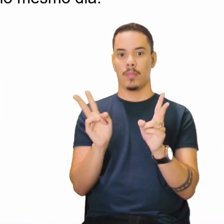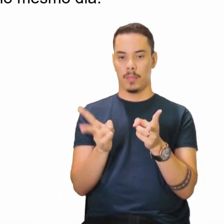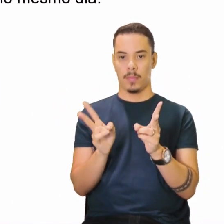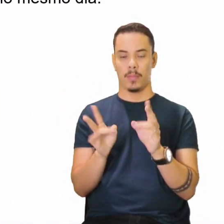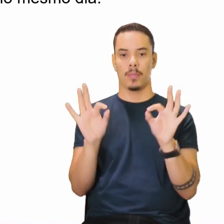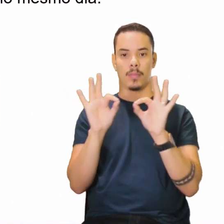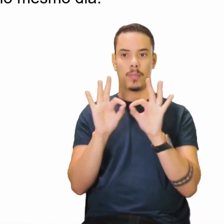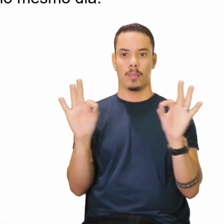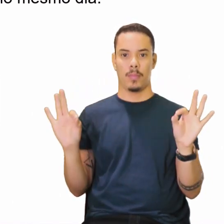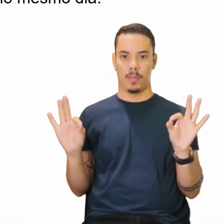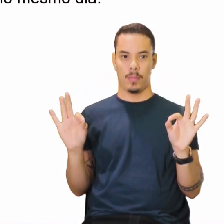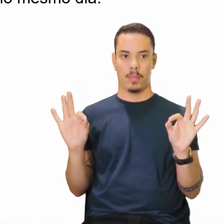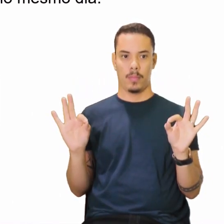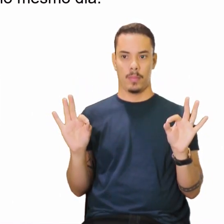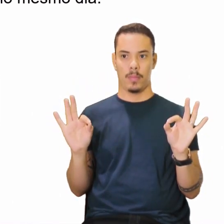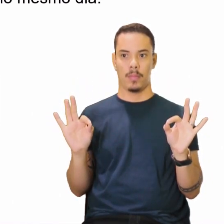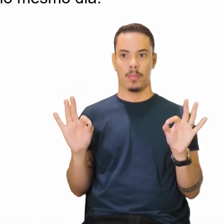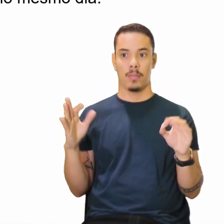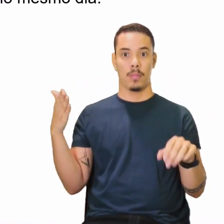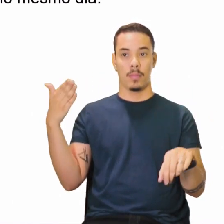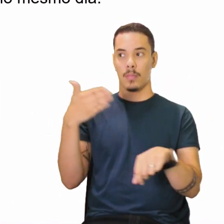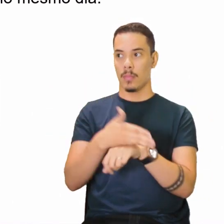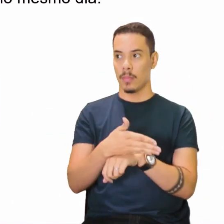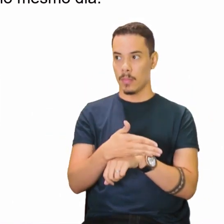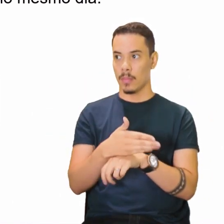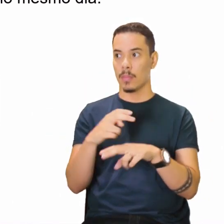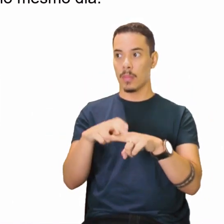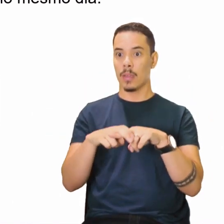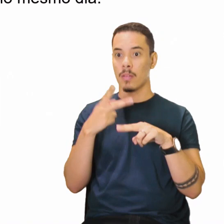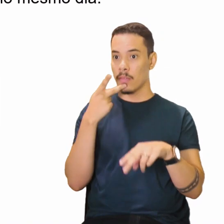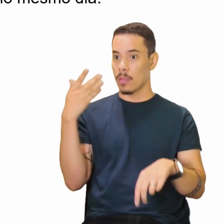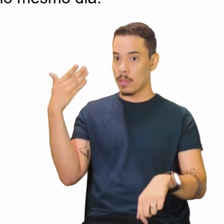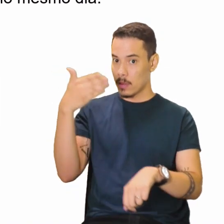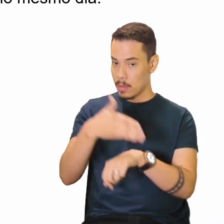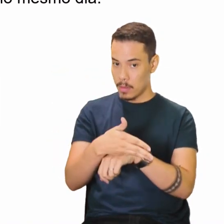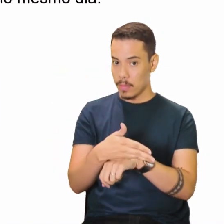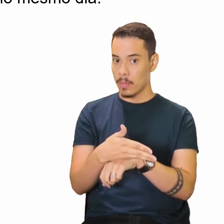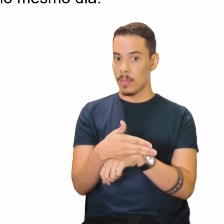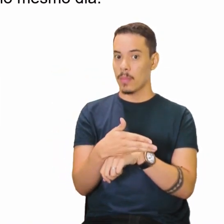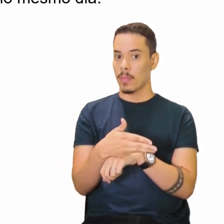mesma oração. Entrei. Quando eu digo entrei,